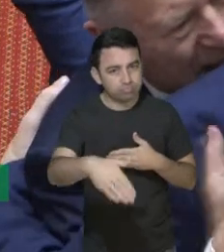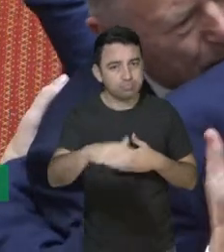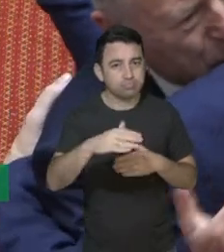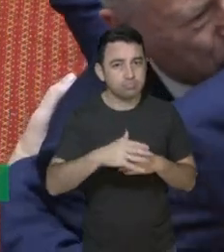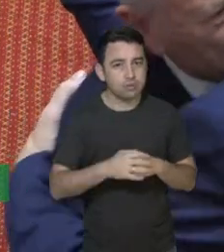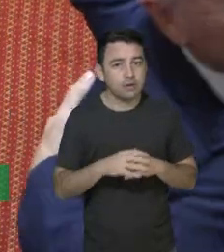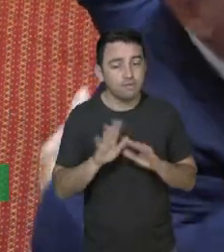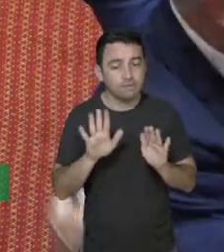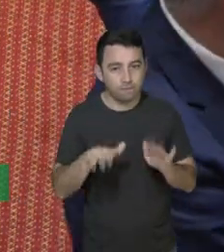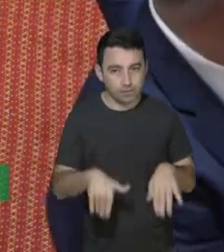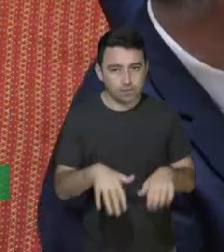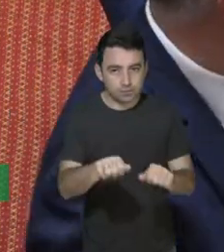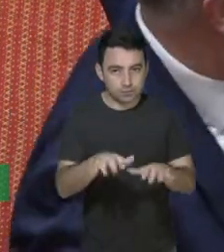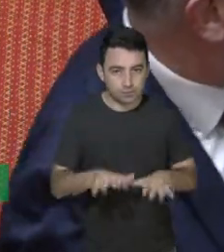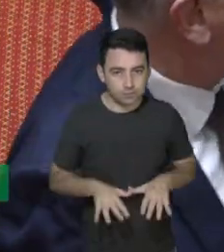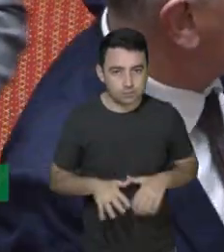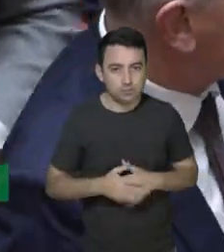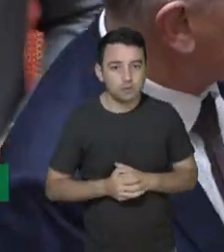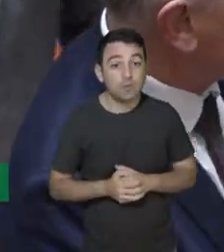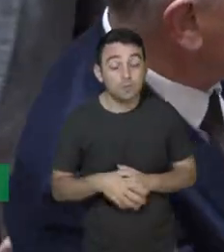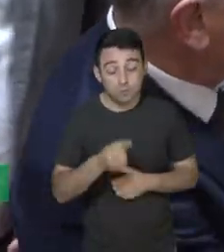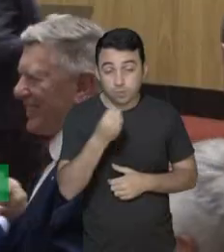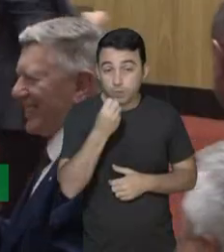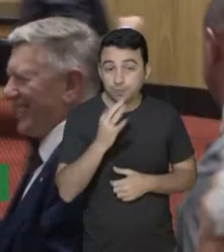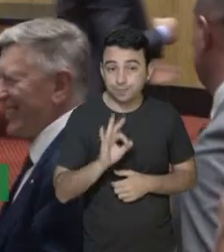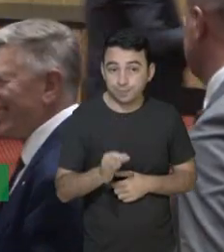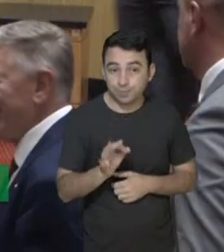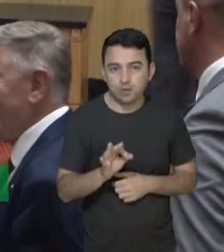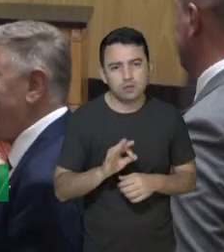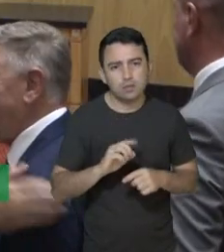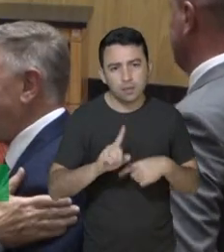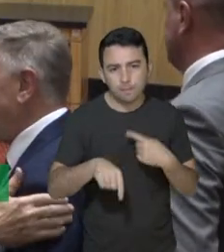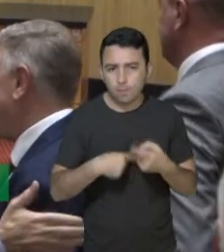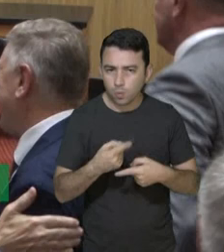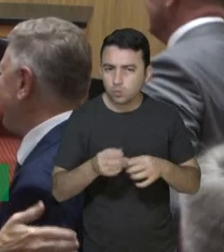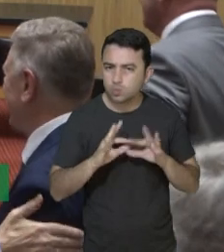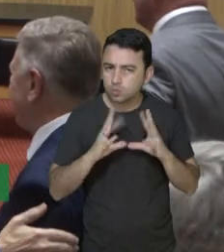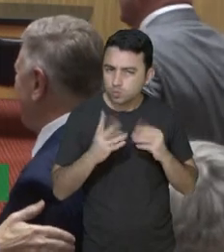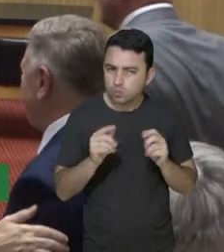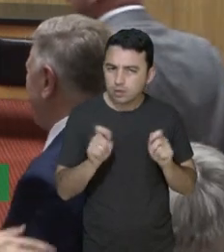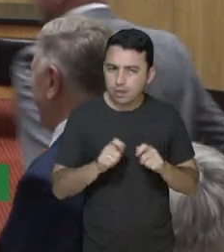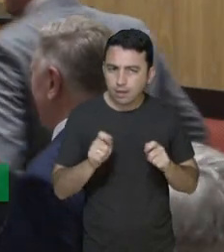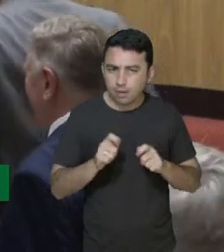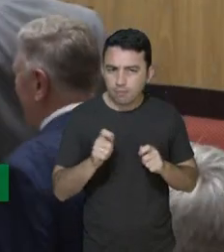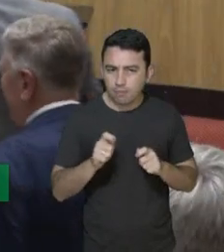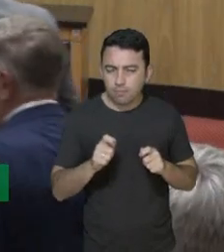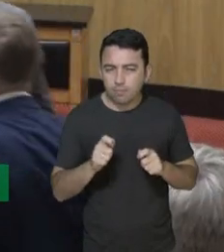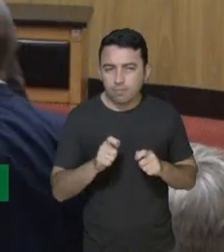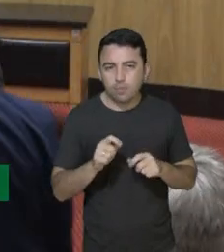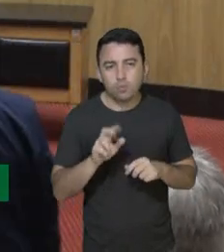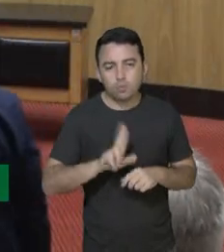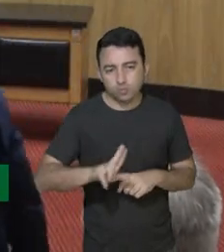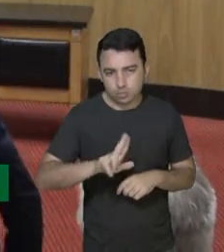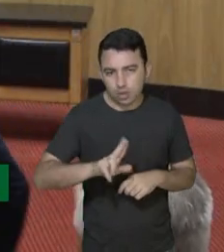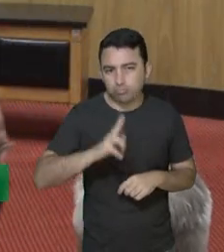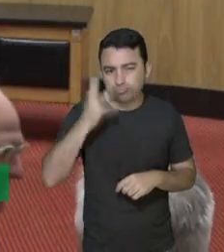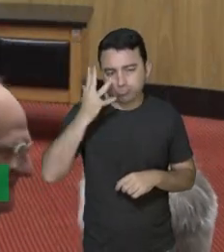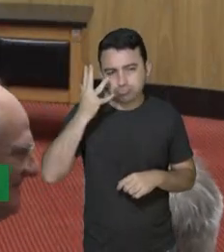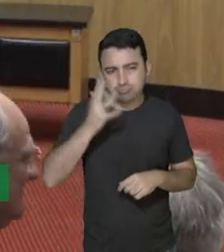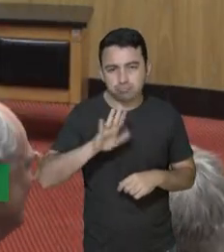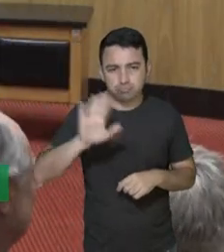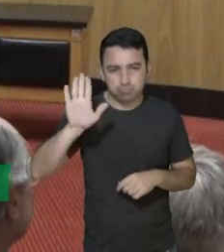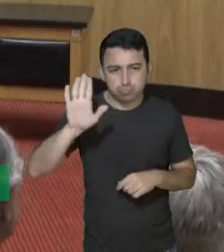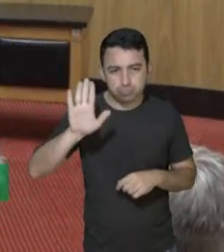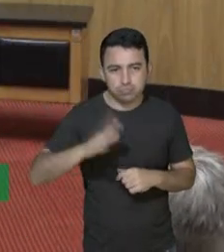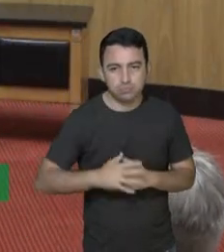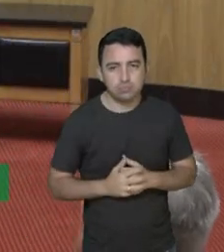sessão. Obrigado, Mauro. Bem encaminhado. Depois todos terão a oportunidade de fazer uso da palavra.